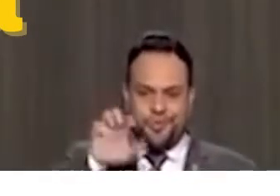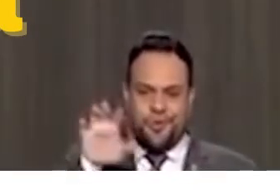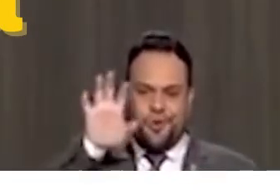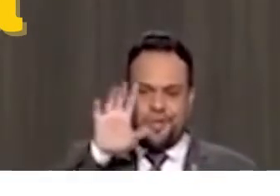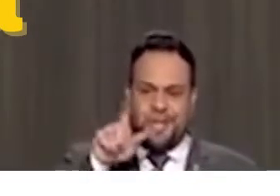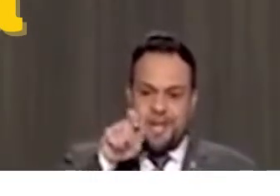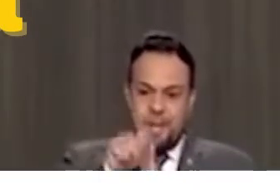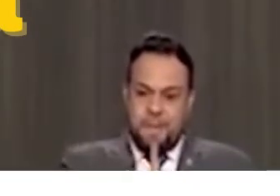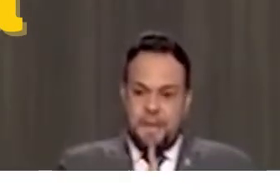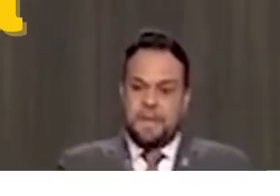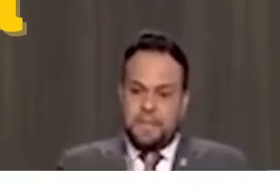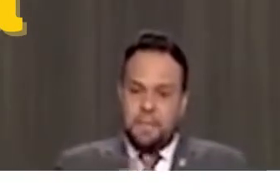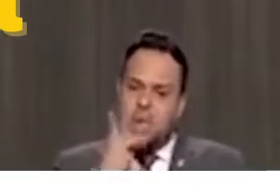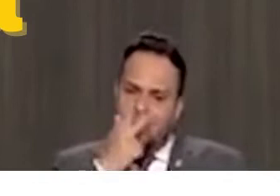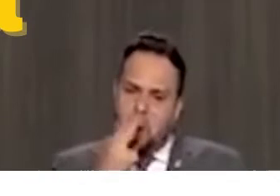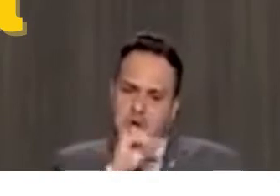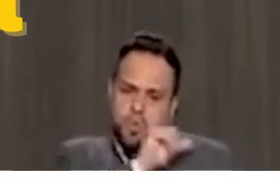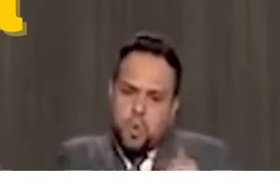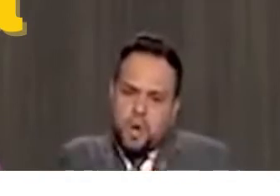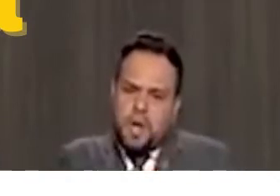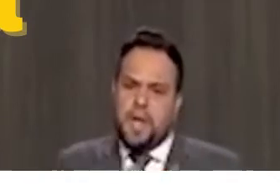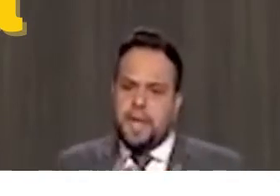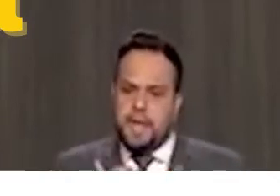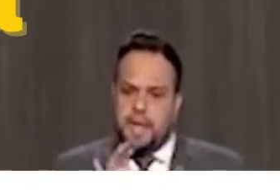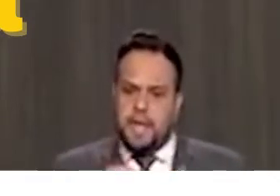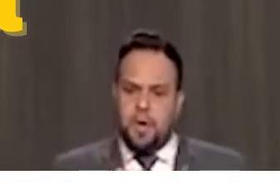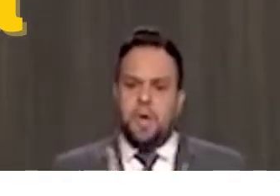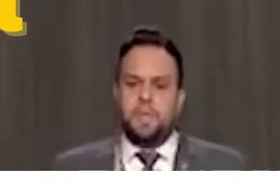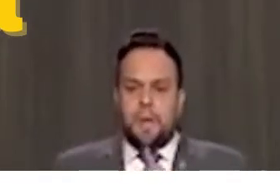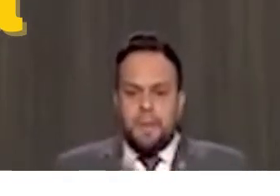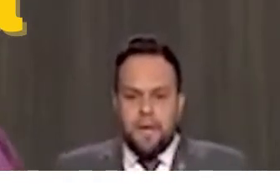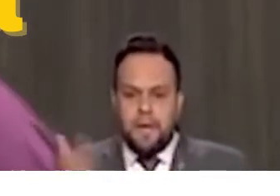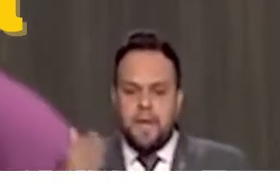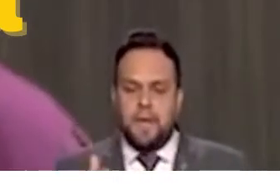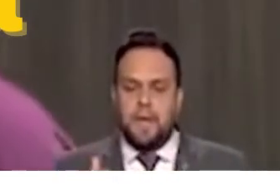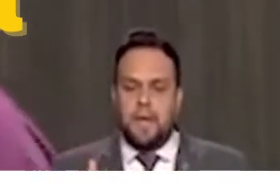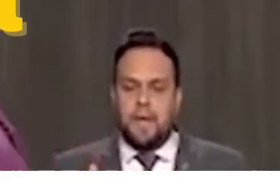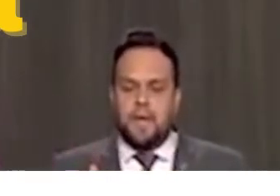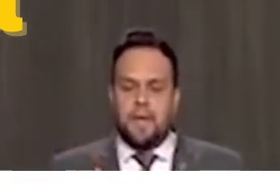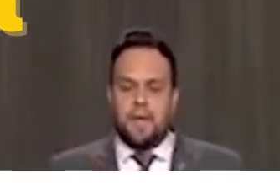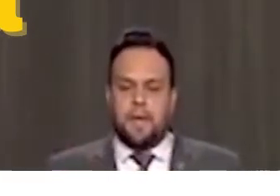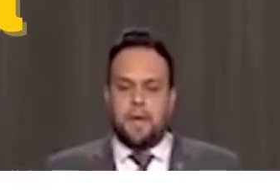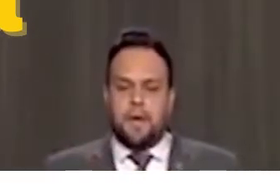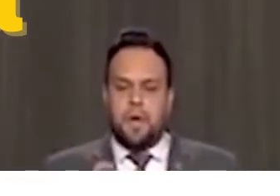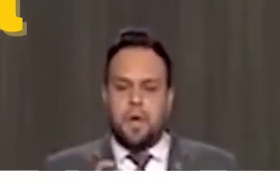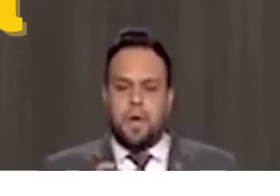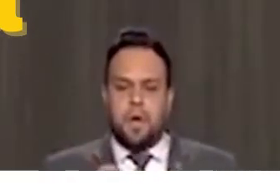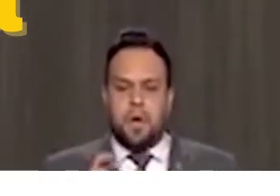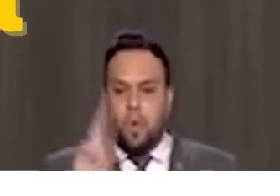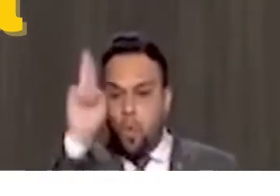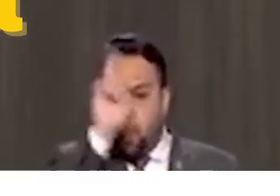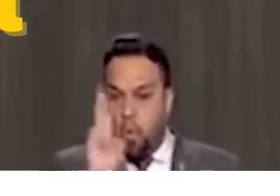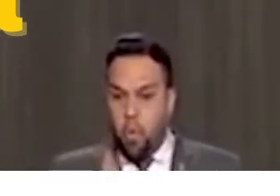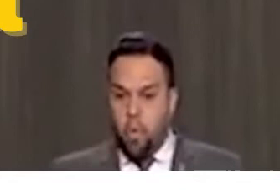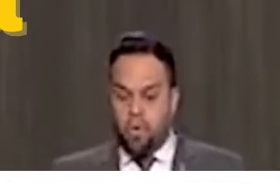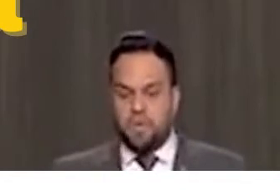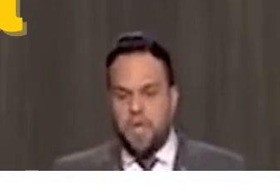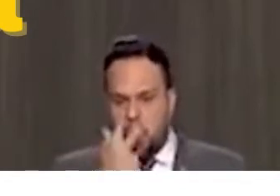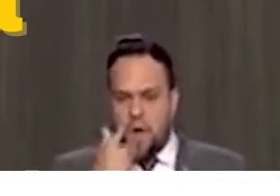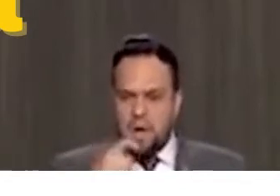esse mês, acho que tem uma para o Rio de Janeiro também. É, tem uma para a Rússia também, em fevereiro. Uma viagem